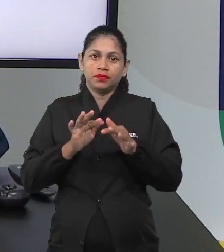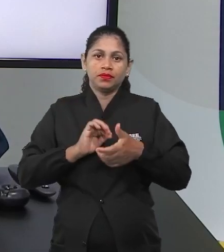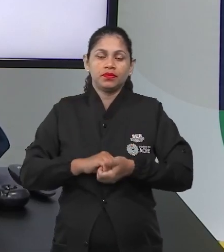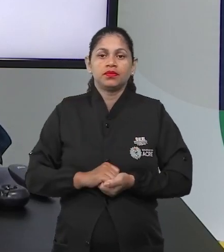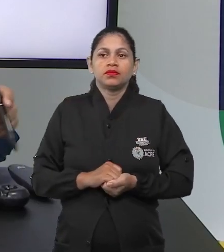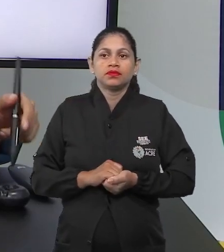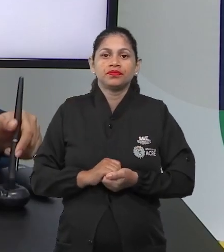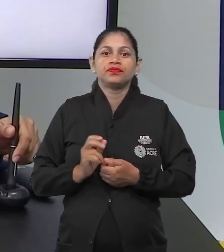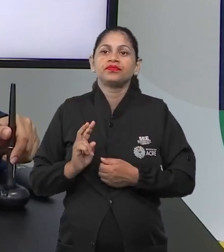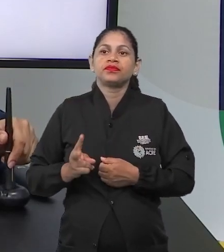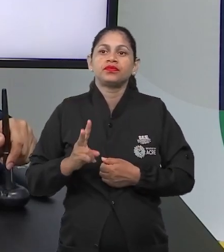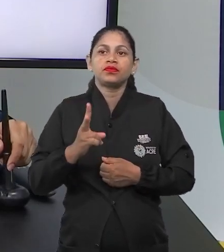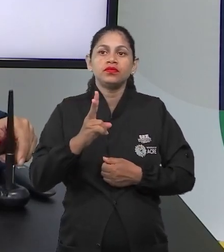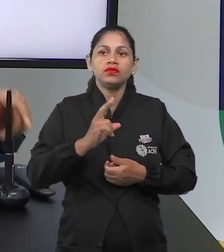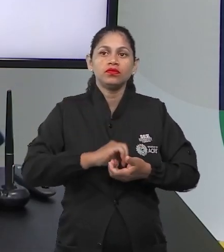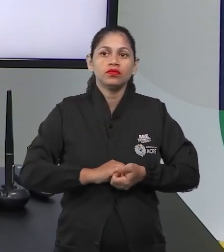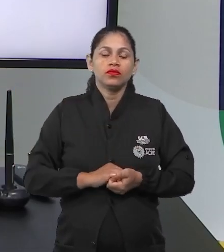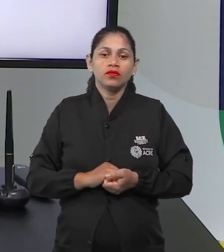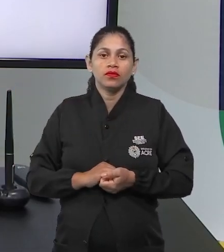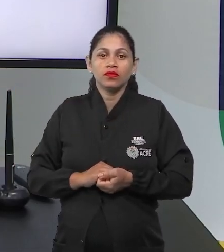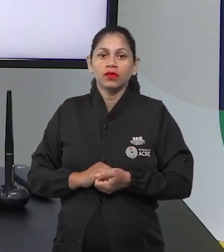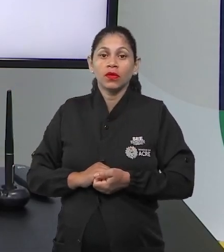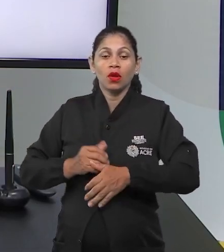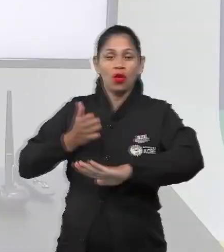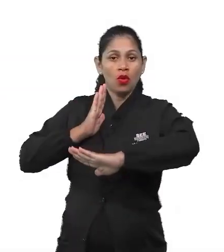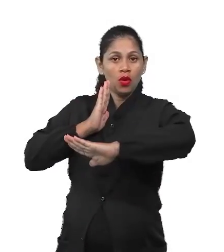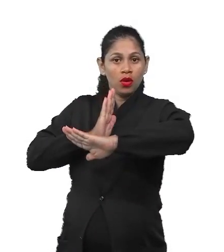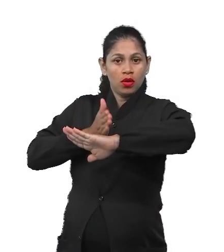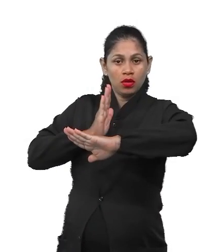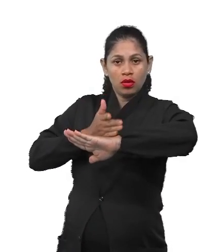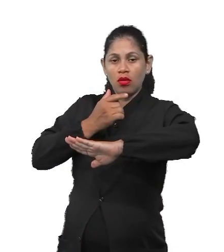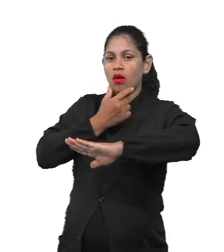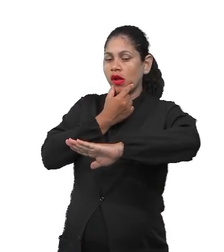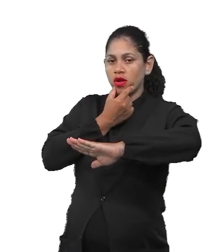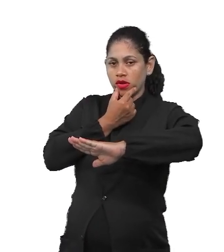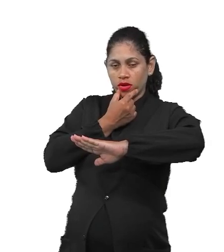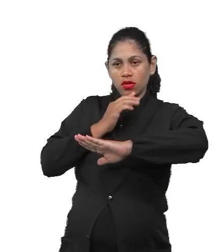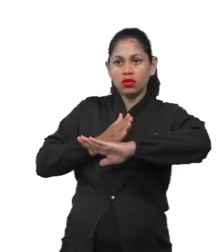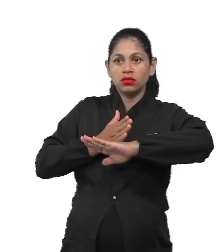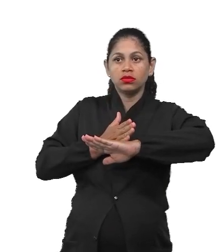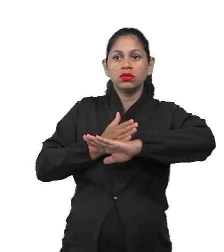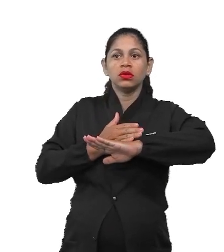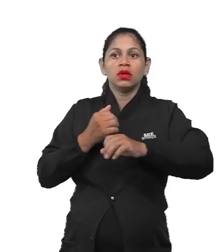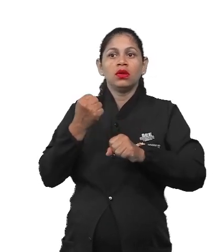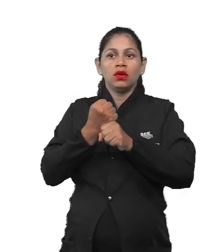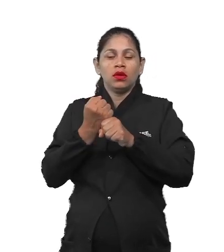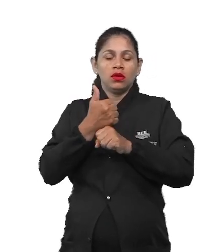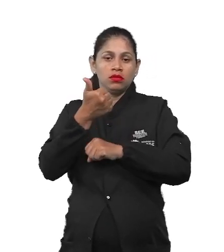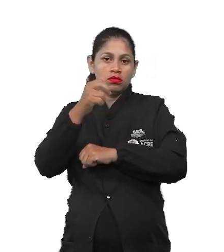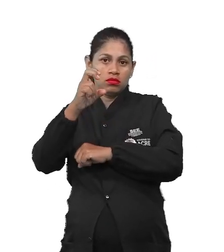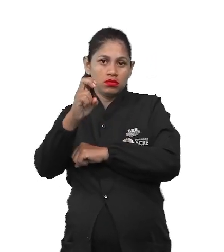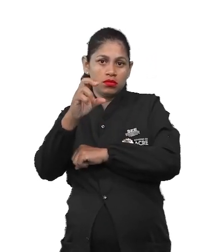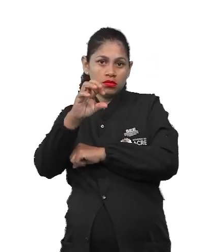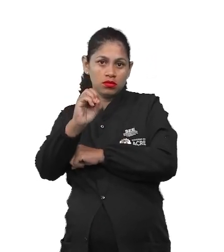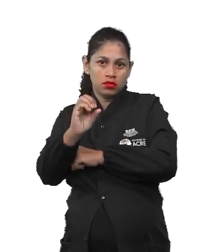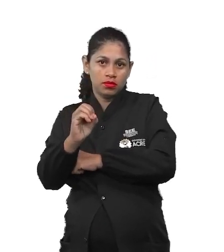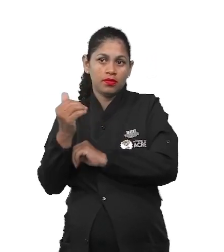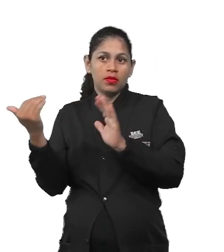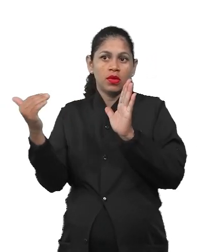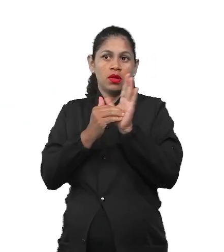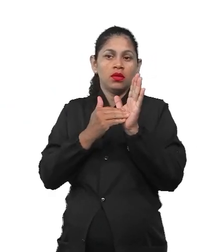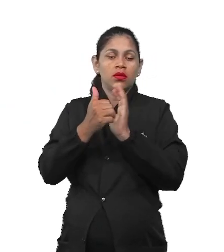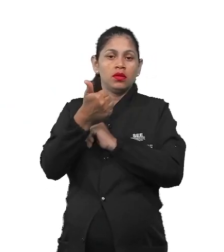Continuando, o Modern English, que vai do ano 1500 a 1800, nós temos